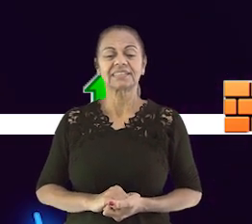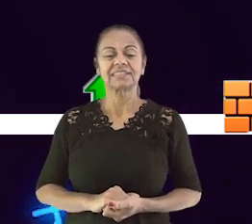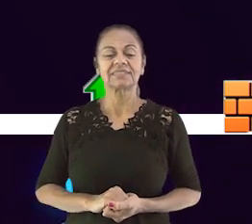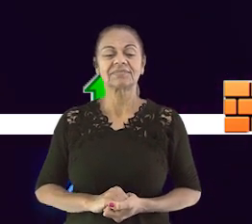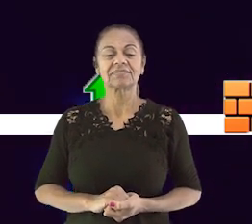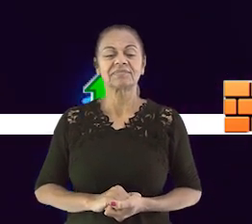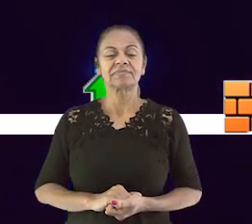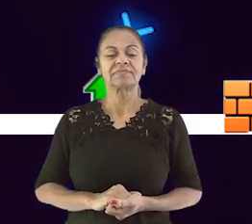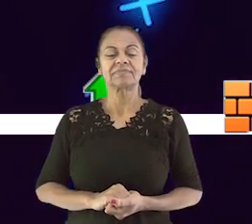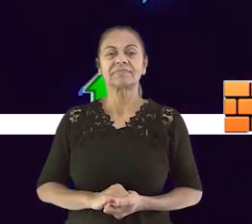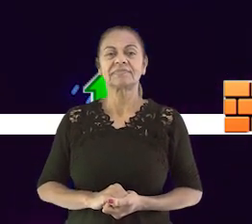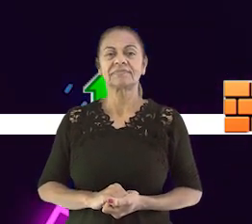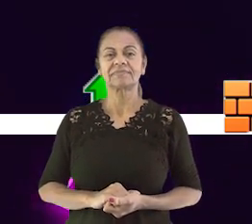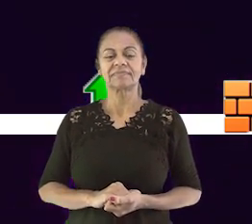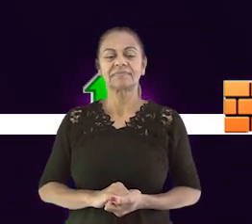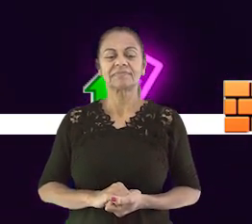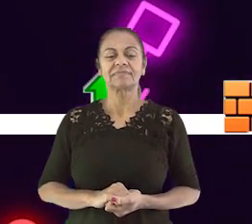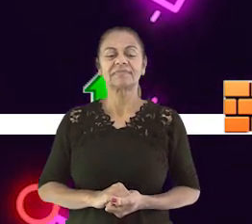Vou voltar pra lá.